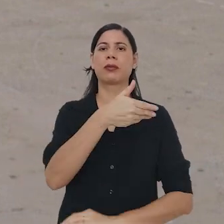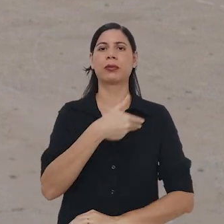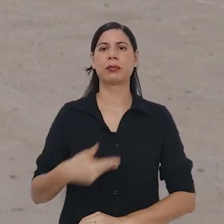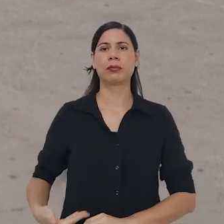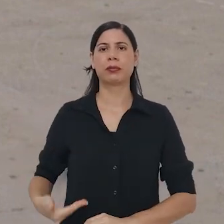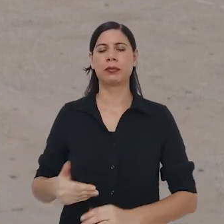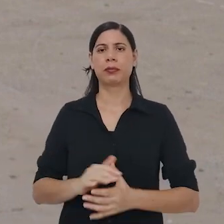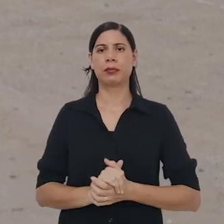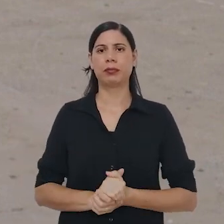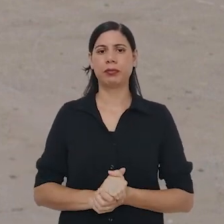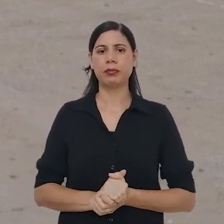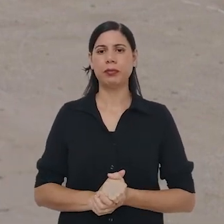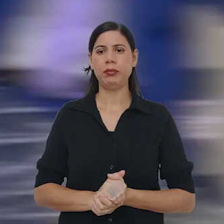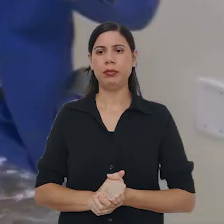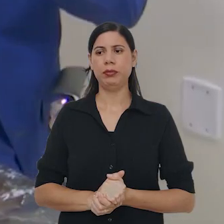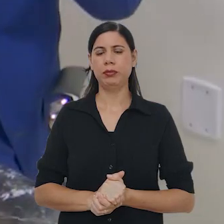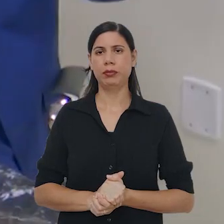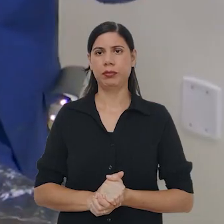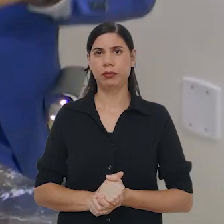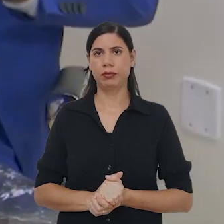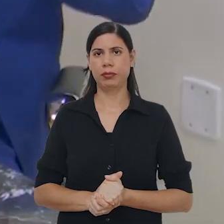causado aos cofres públicos.